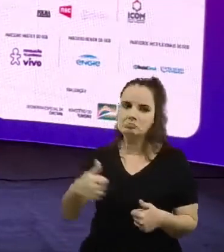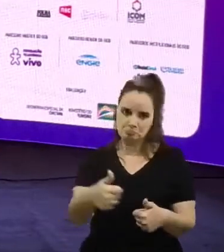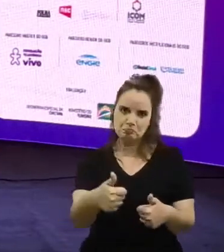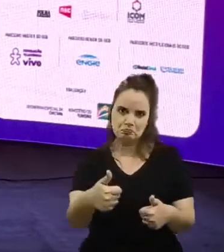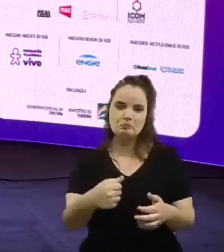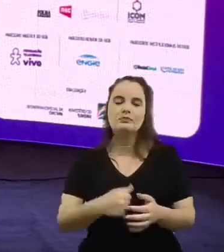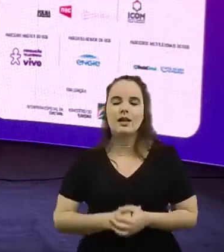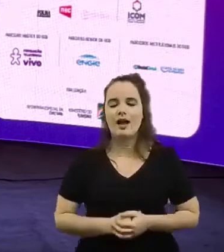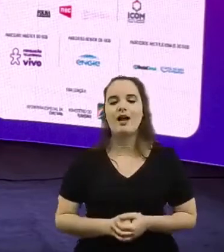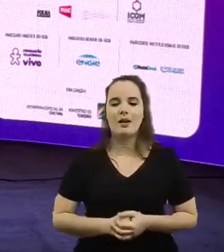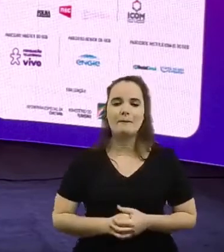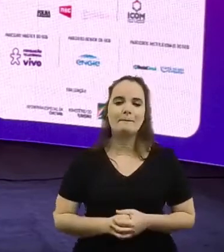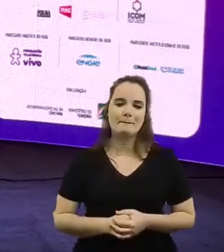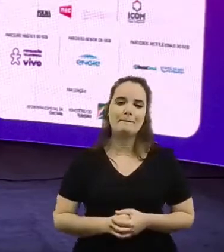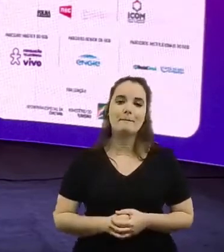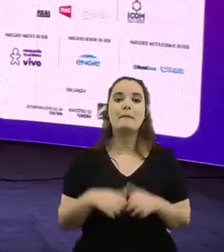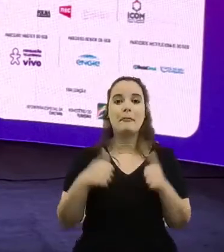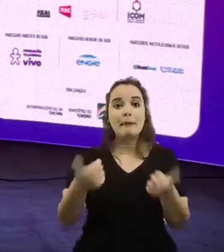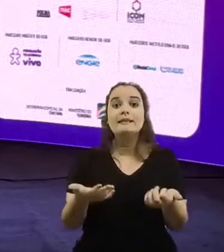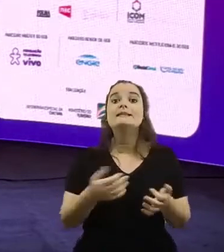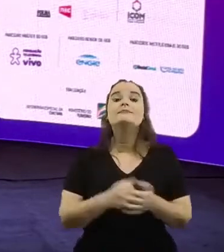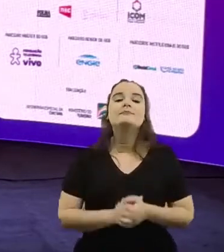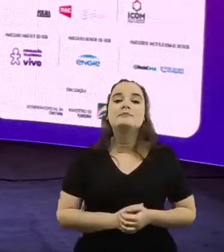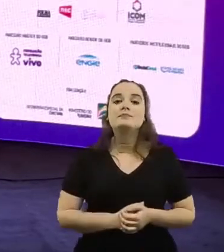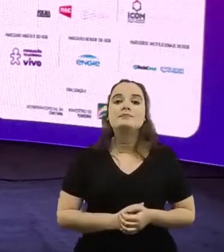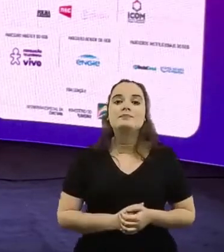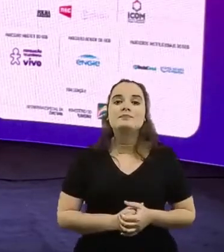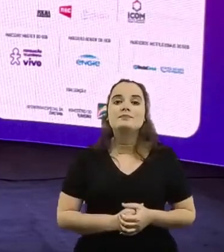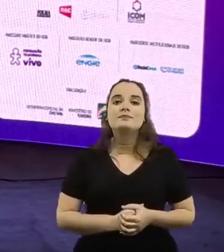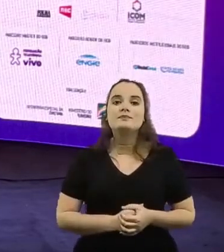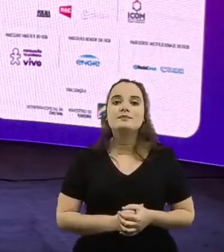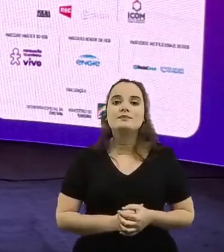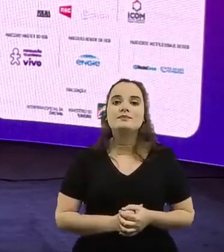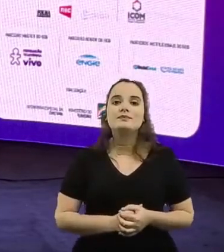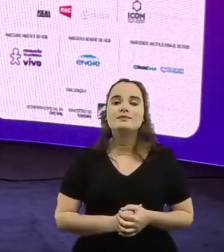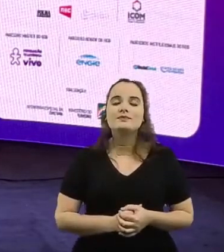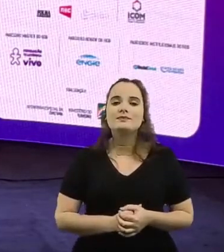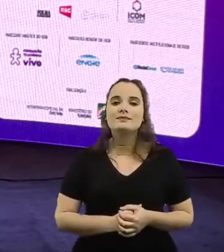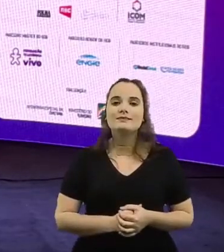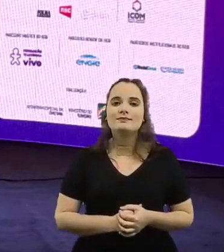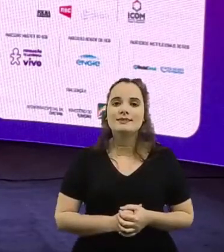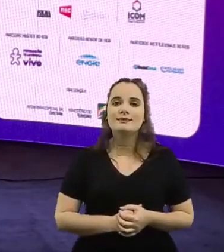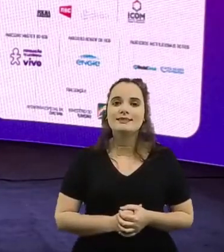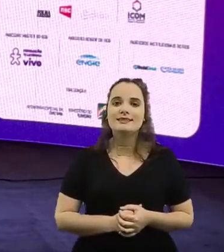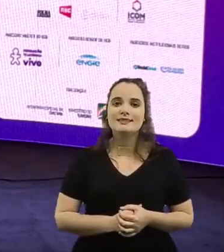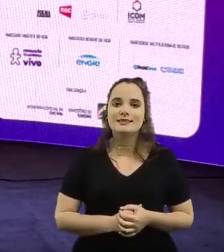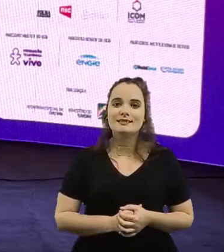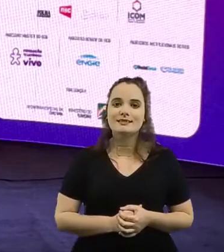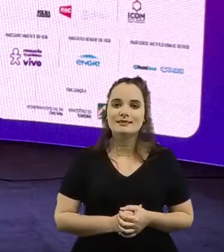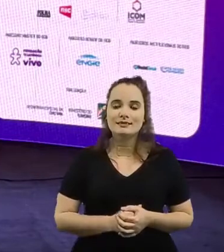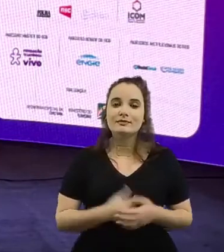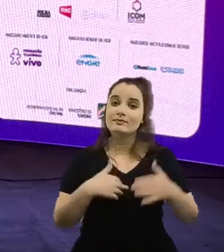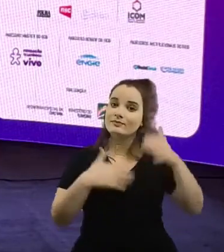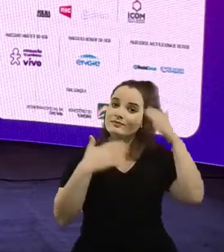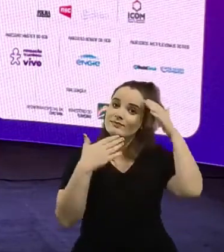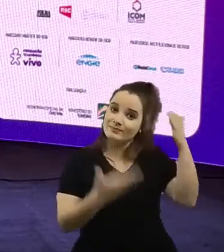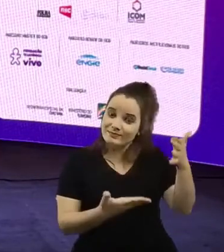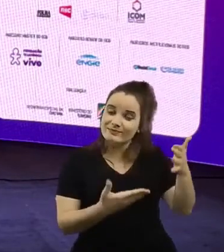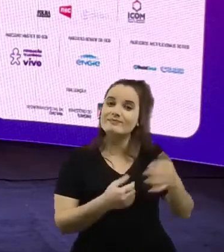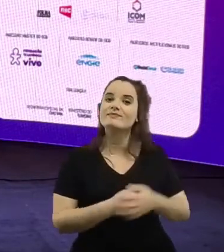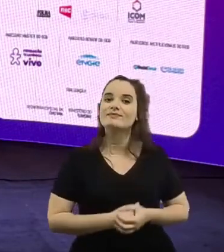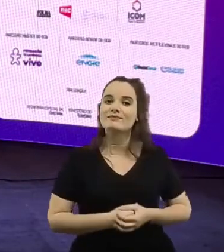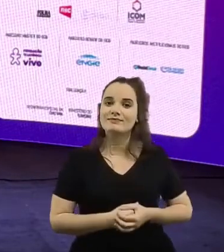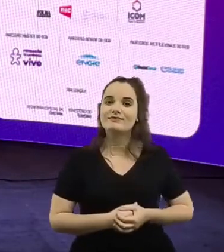Ok. Bom, pessoal, primeiro eu queria te agradecer, André, né, porque trazer de